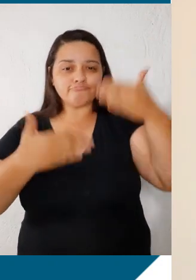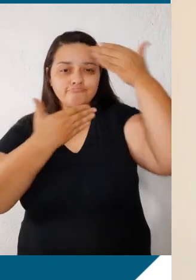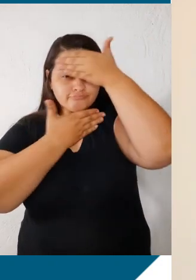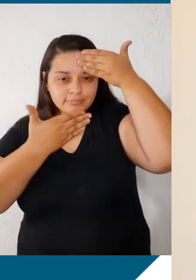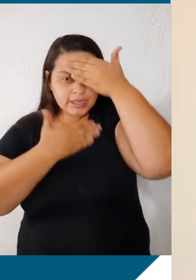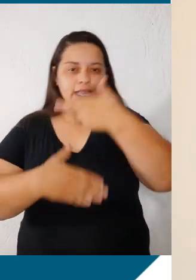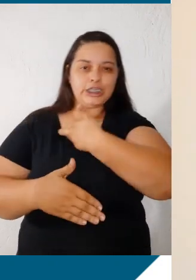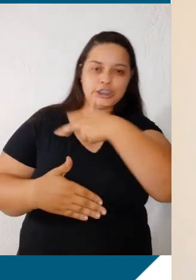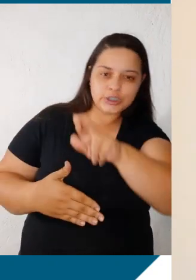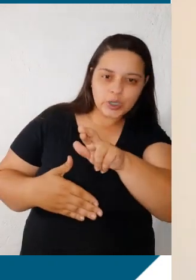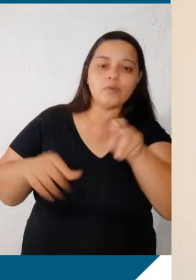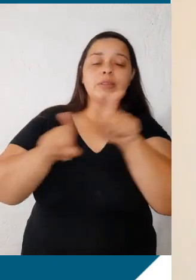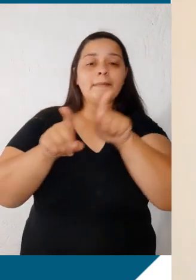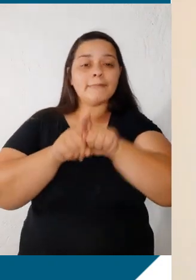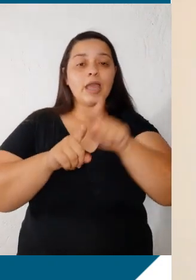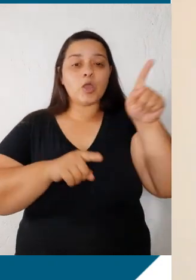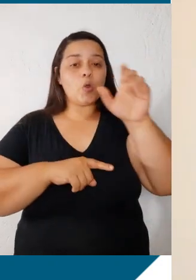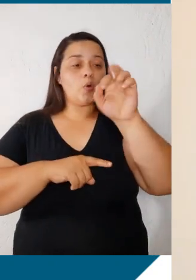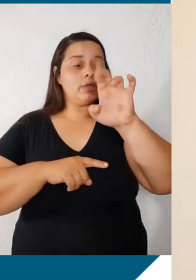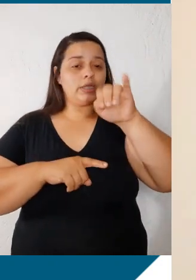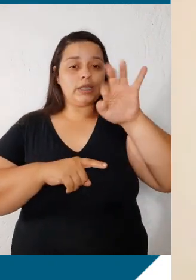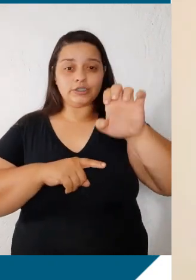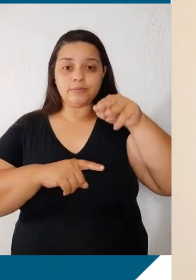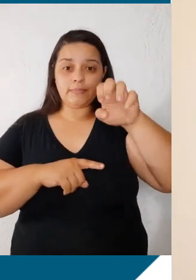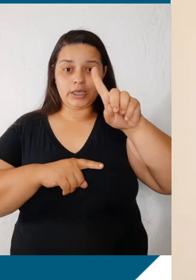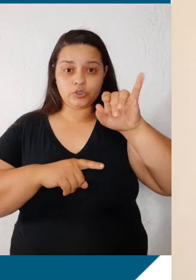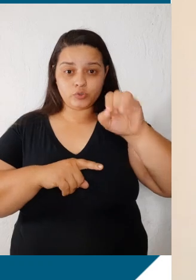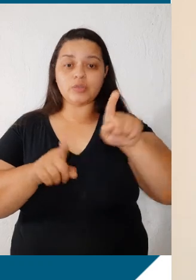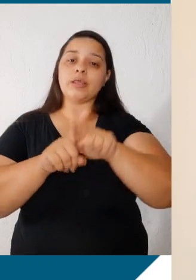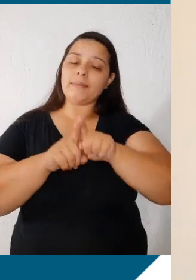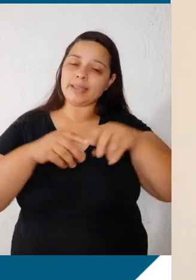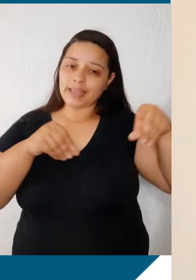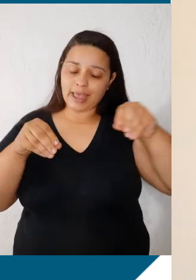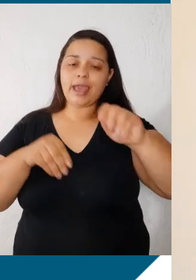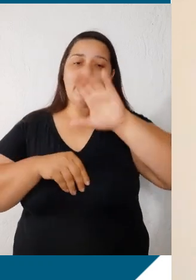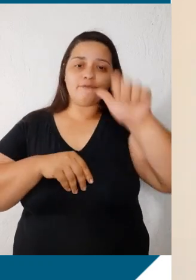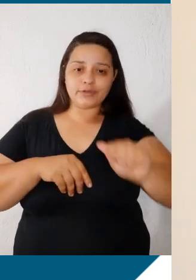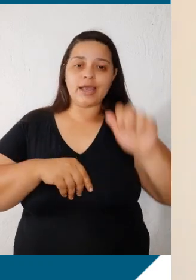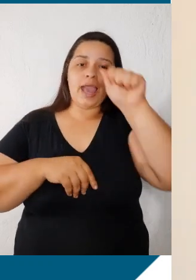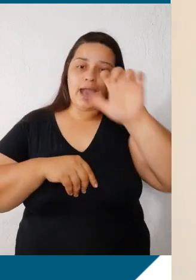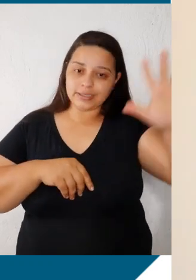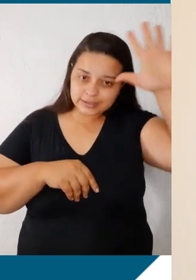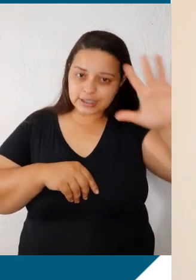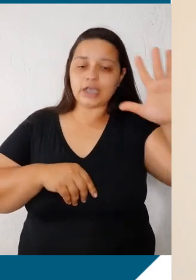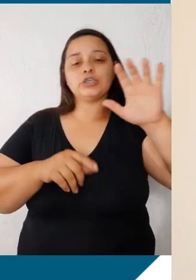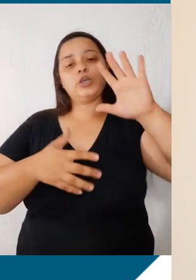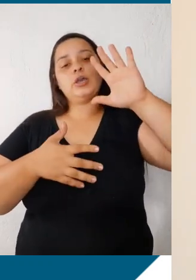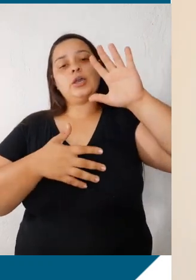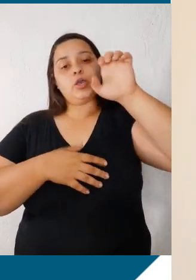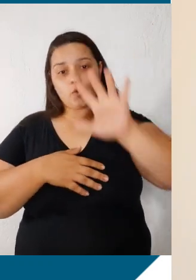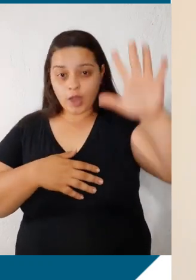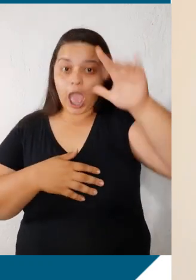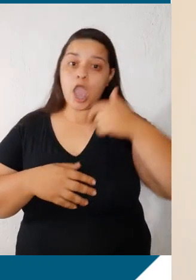sua expansão na região chamada de Oriente Médio, em terras africanas, asiáticas e europeias. Esperamos que